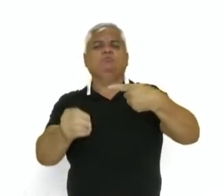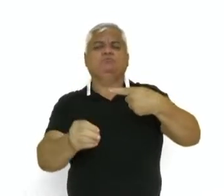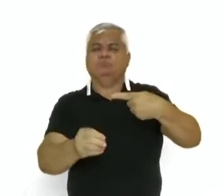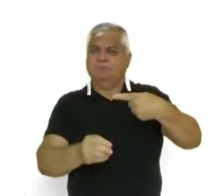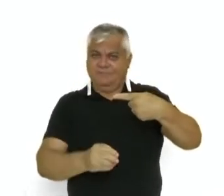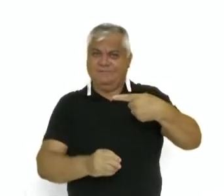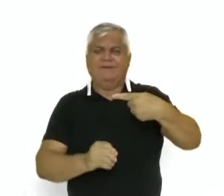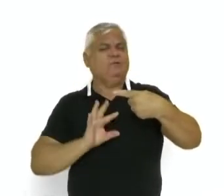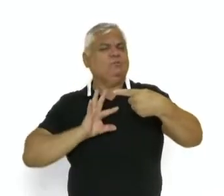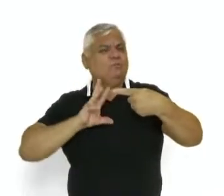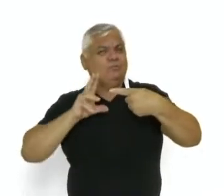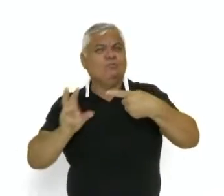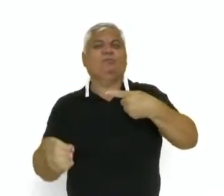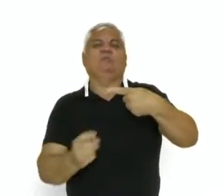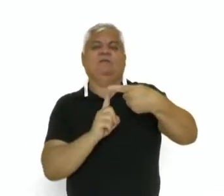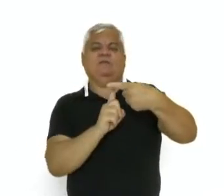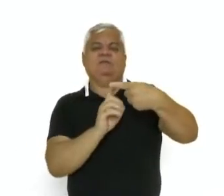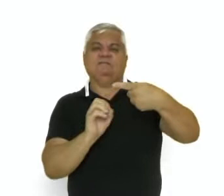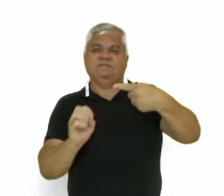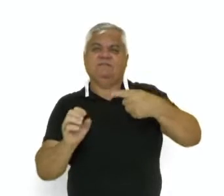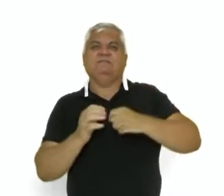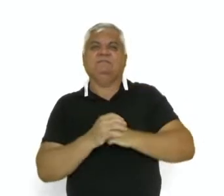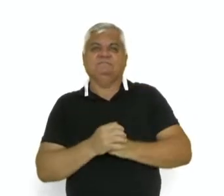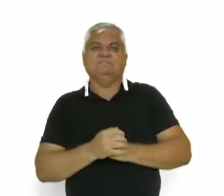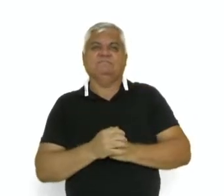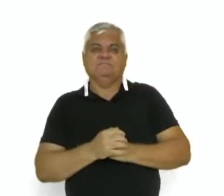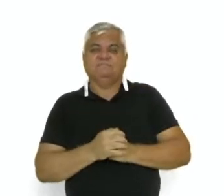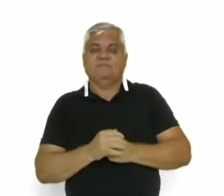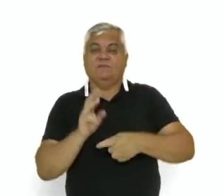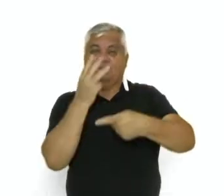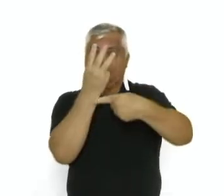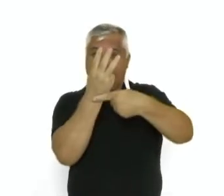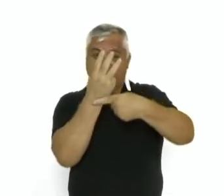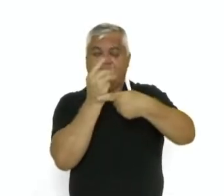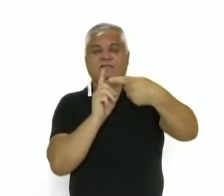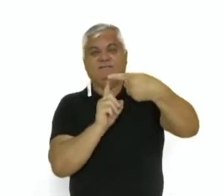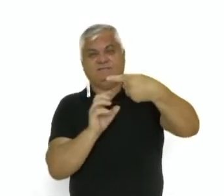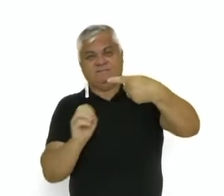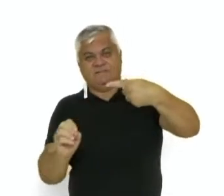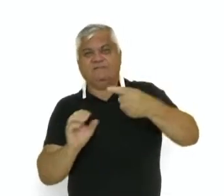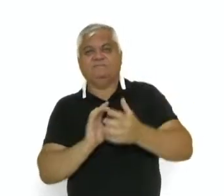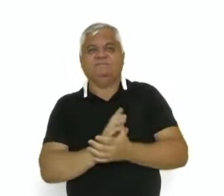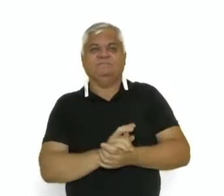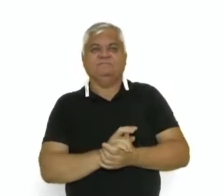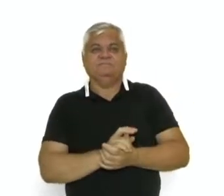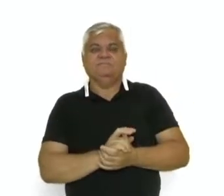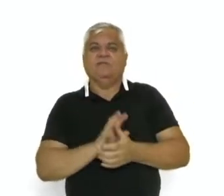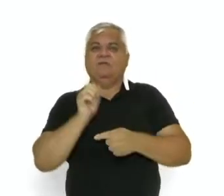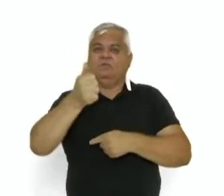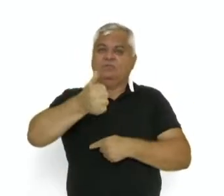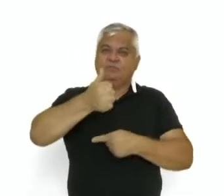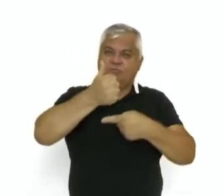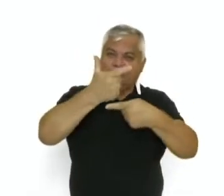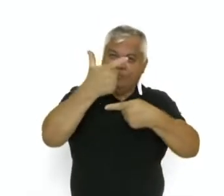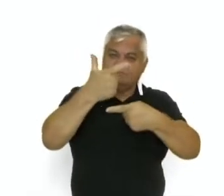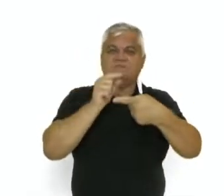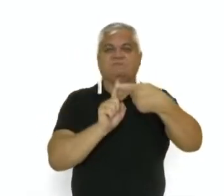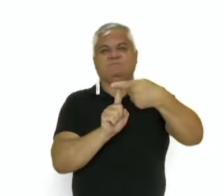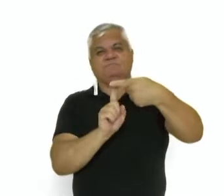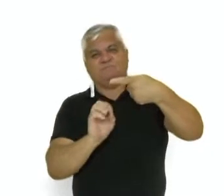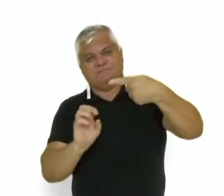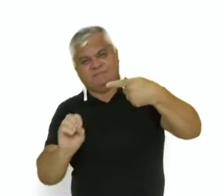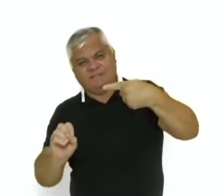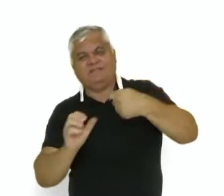quantidade de águas que eu gasto por dia. Então, tá aqui, 3 sobre 100, 3%. 12%, 12